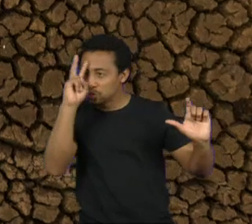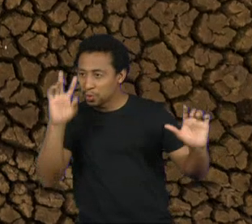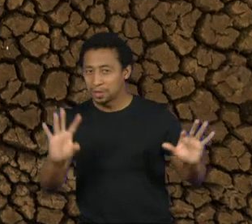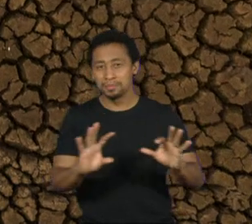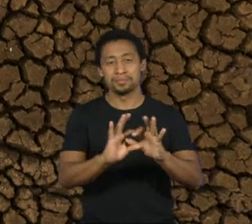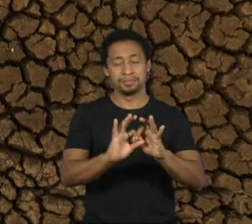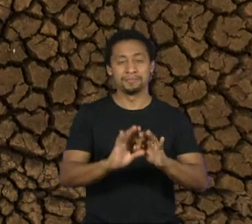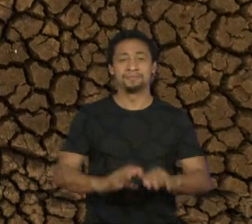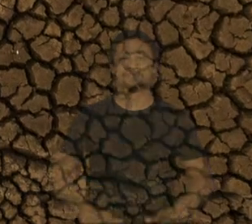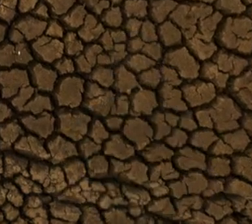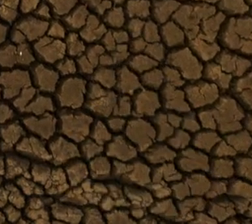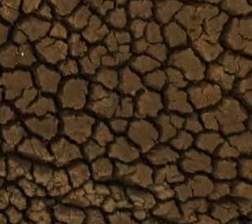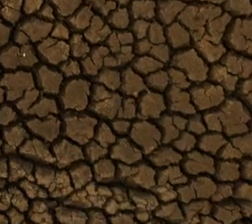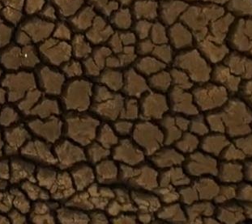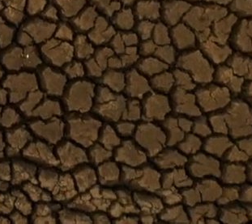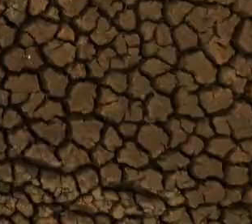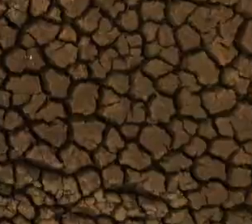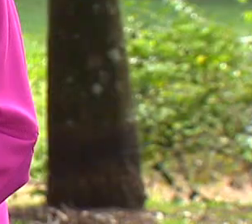esse.